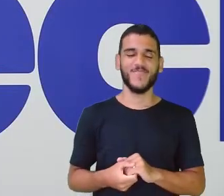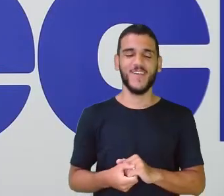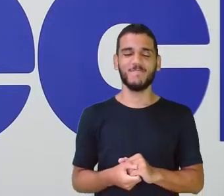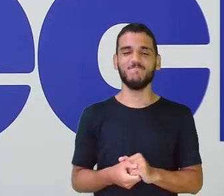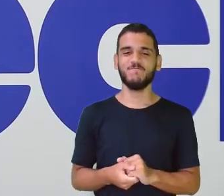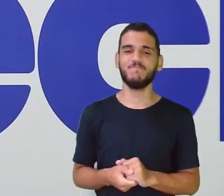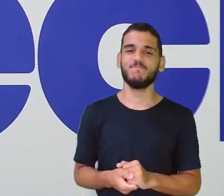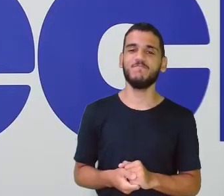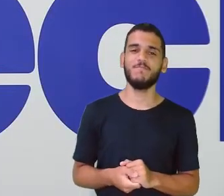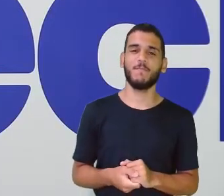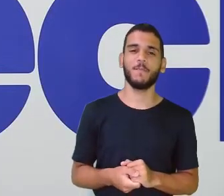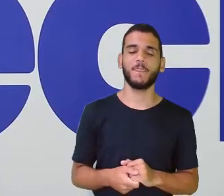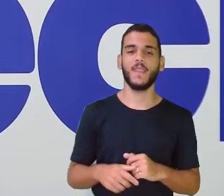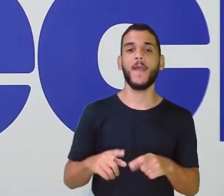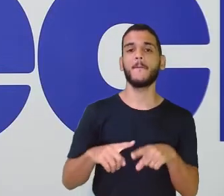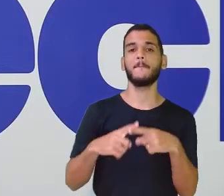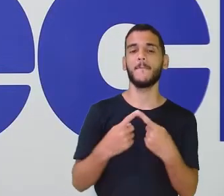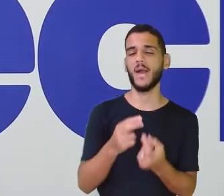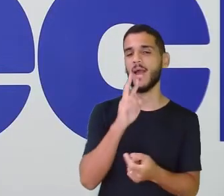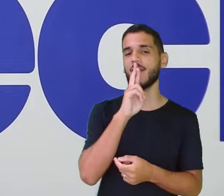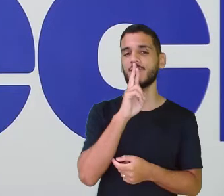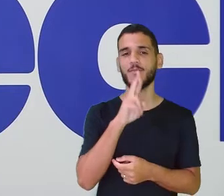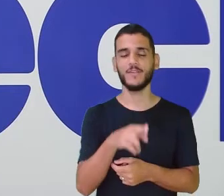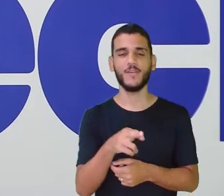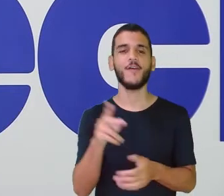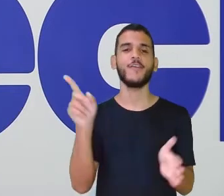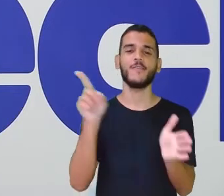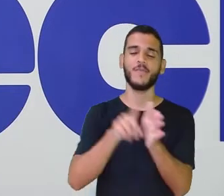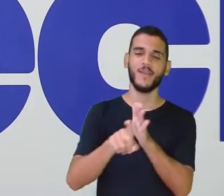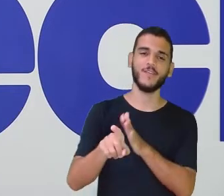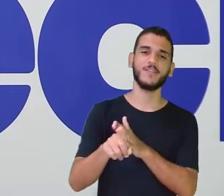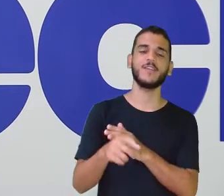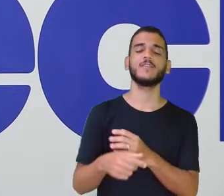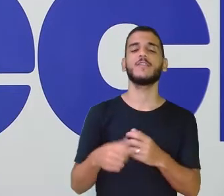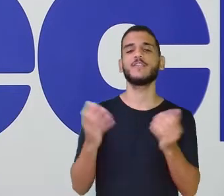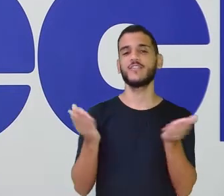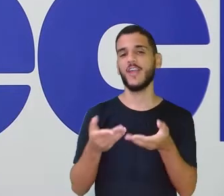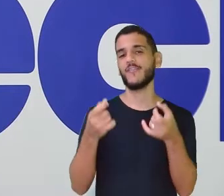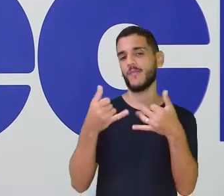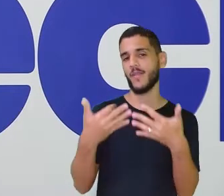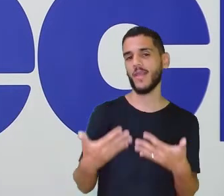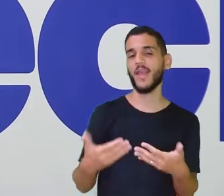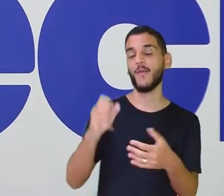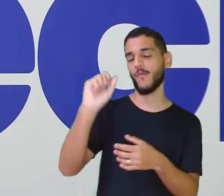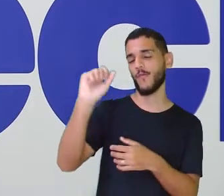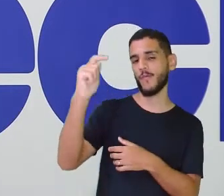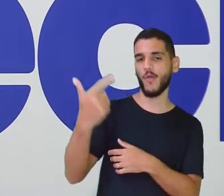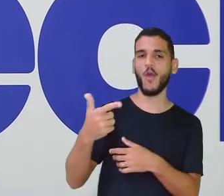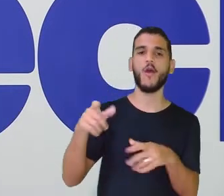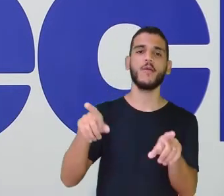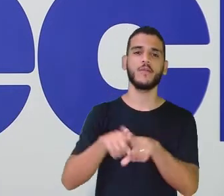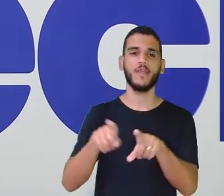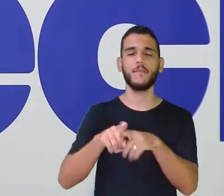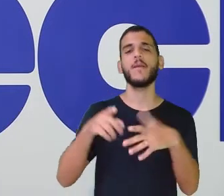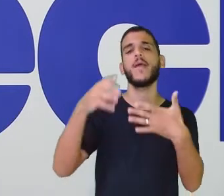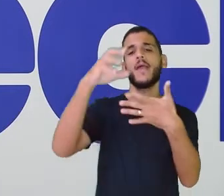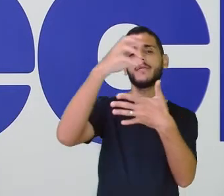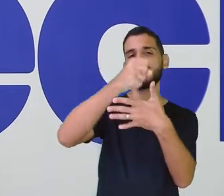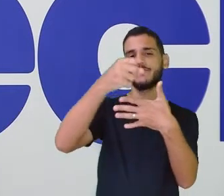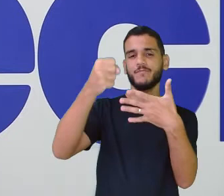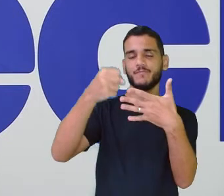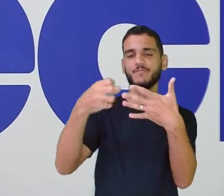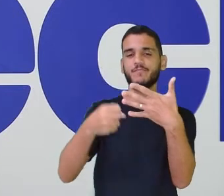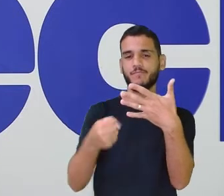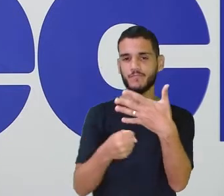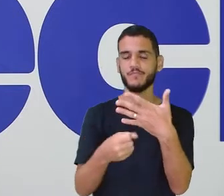ela não gostou. Mas estão aqui respondendo as suas perguntas, já falaram sobre o sol, sobre a cadeia alimentar, mas ainda